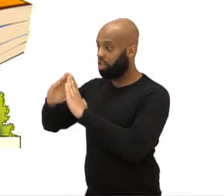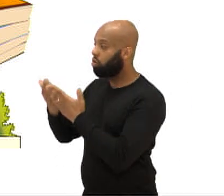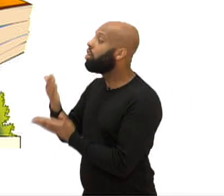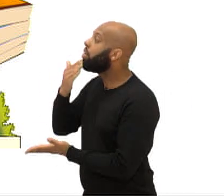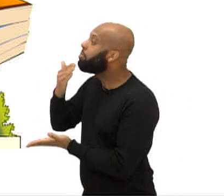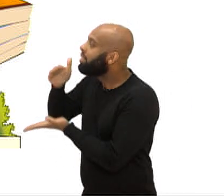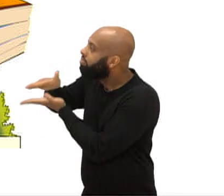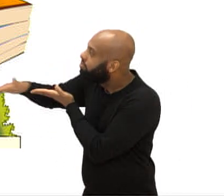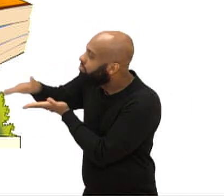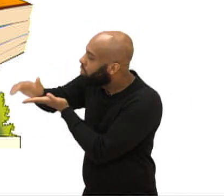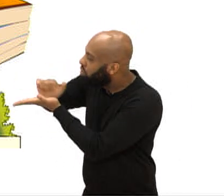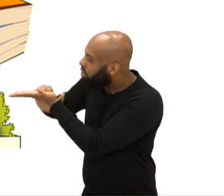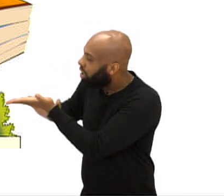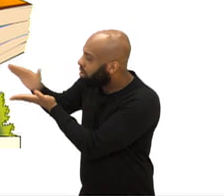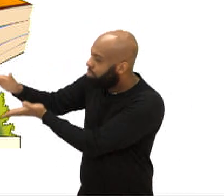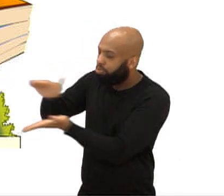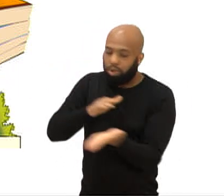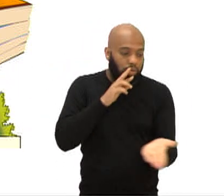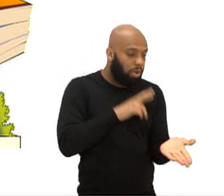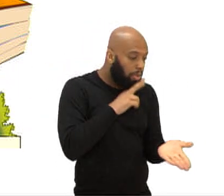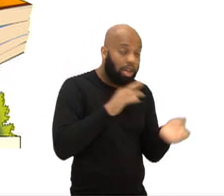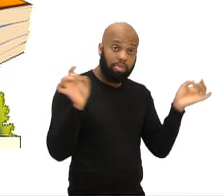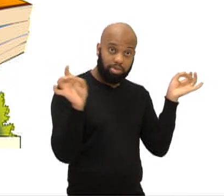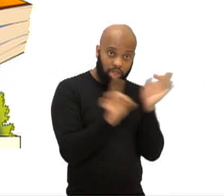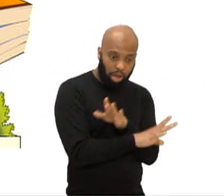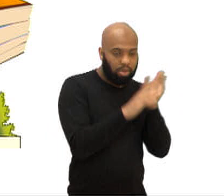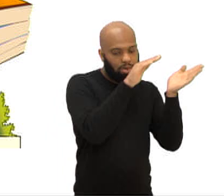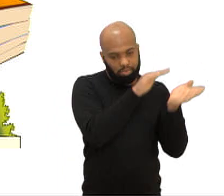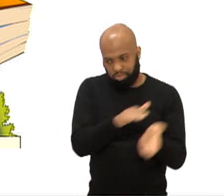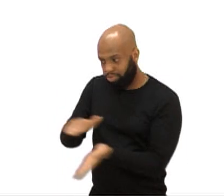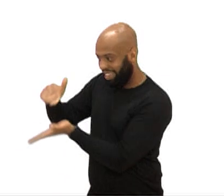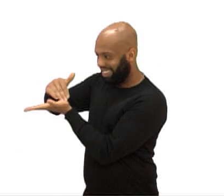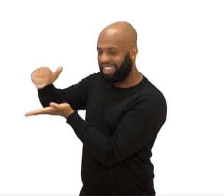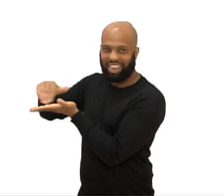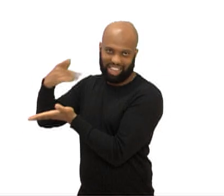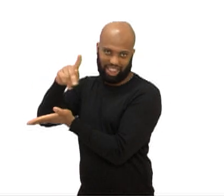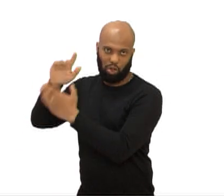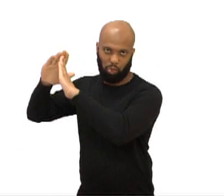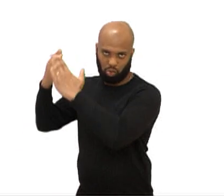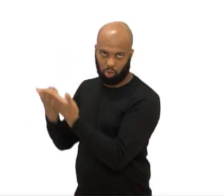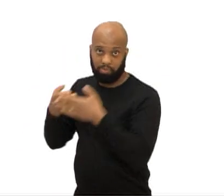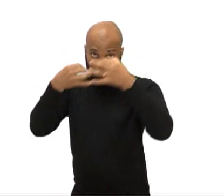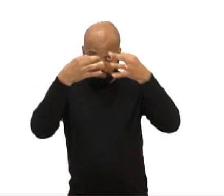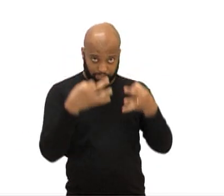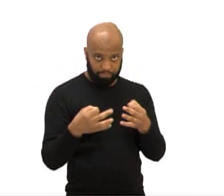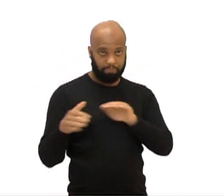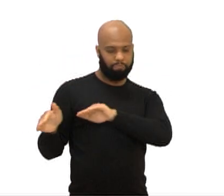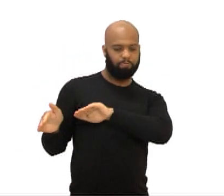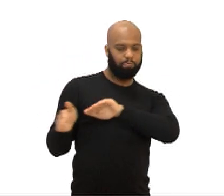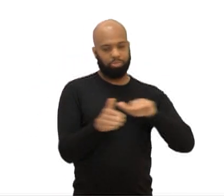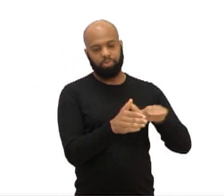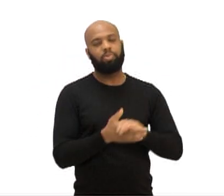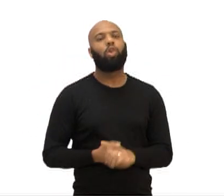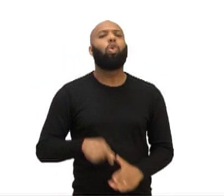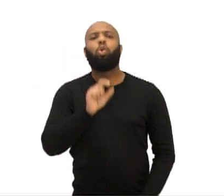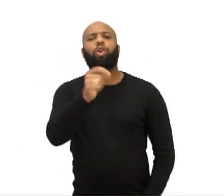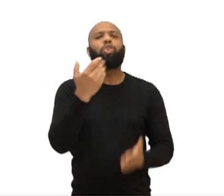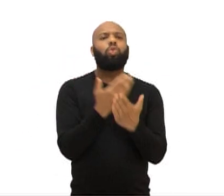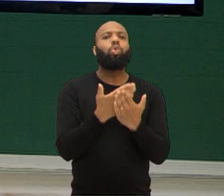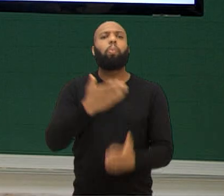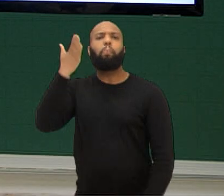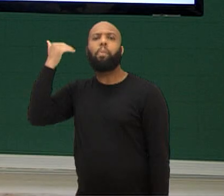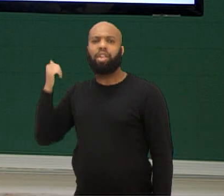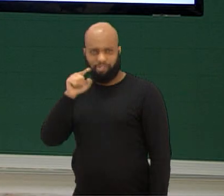suas atividades e entregá-las lá na secretaria do colégio, ok? Então, vamos a ver que vimos en la clase pasada,